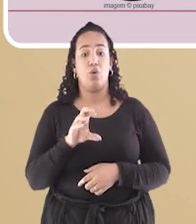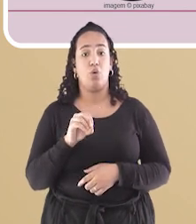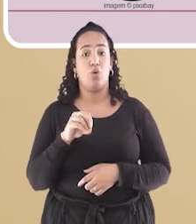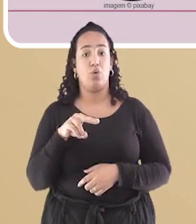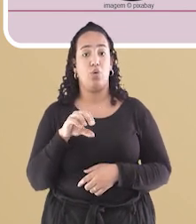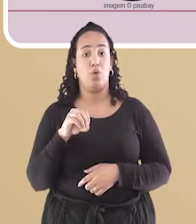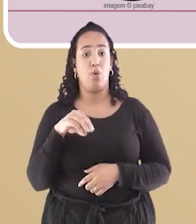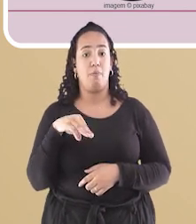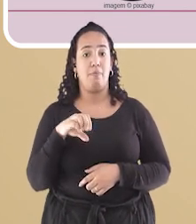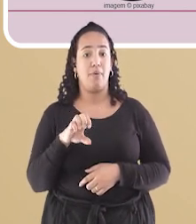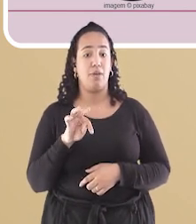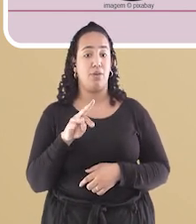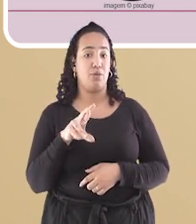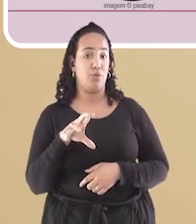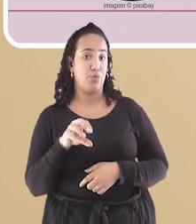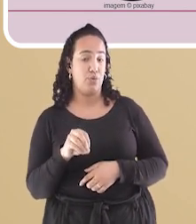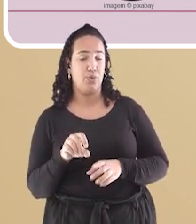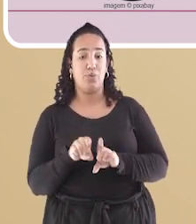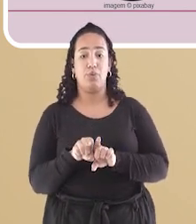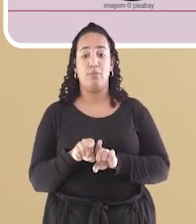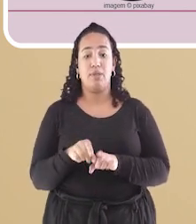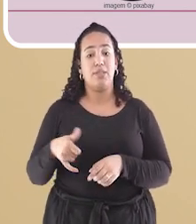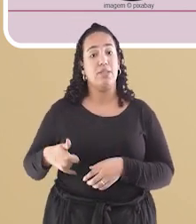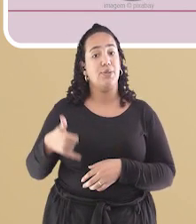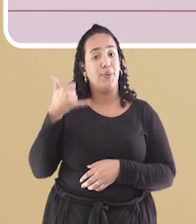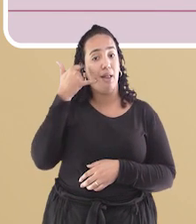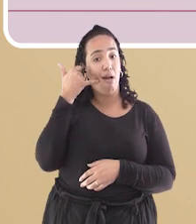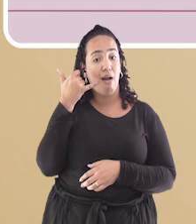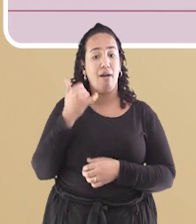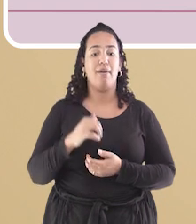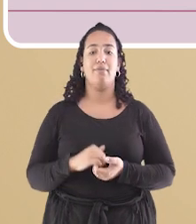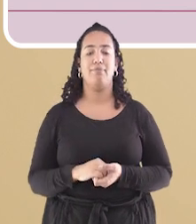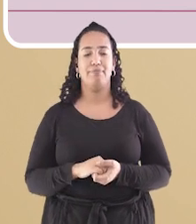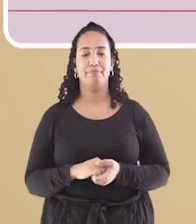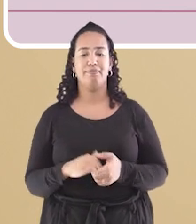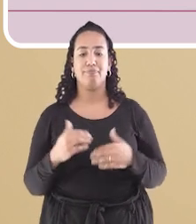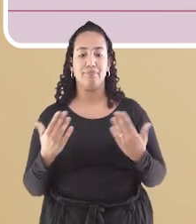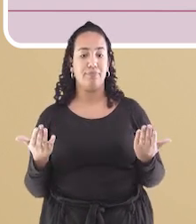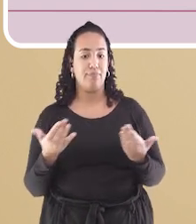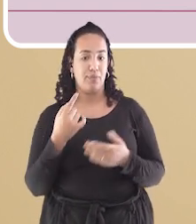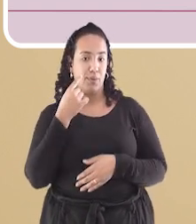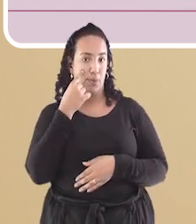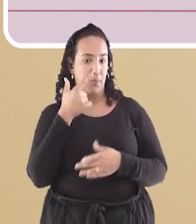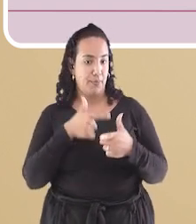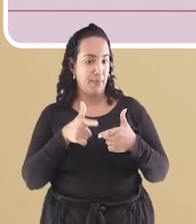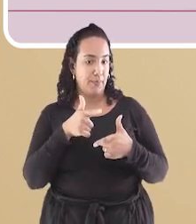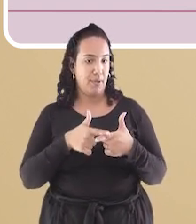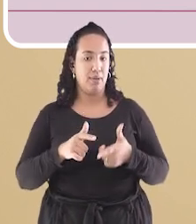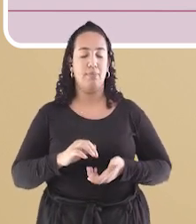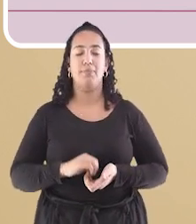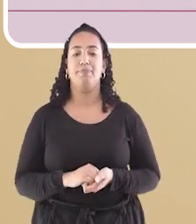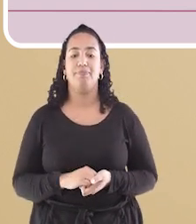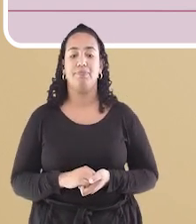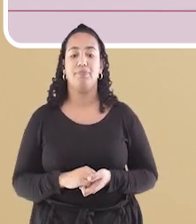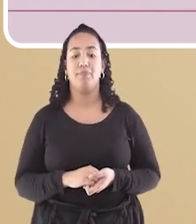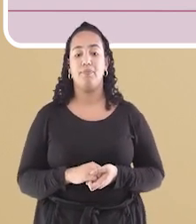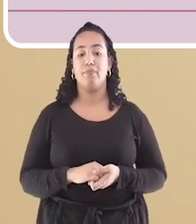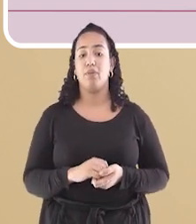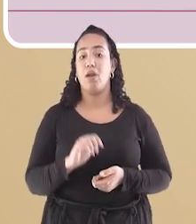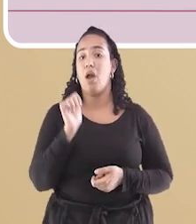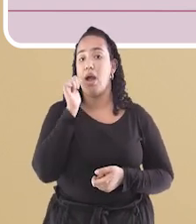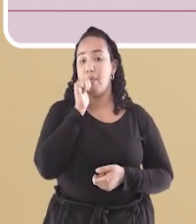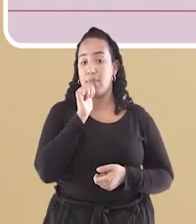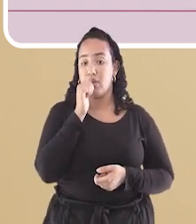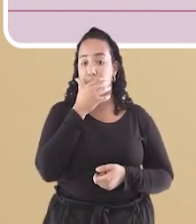relógio digital e o aparelho celular. Veja essa situação. Bruno e